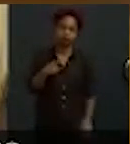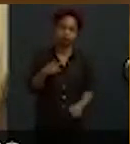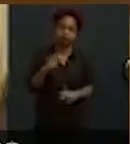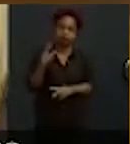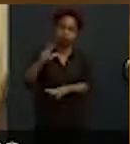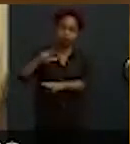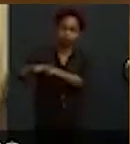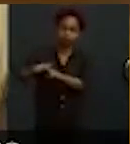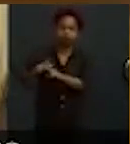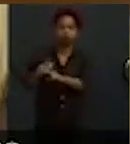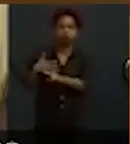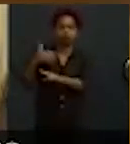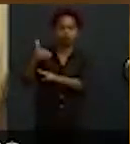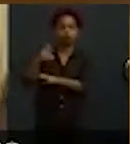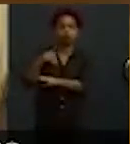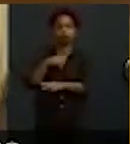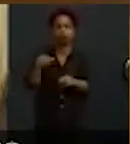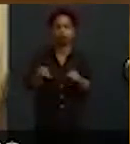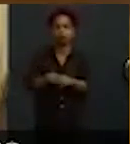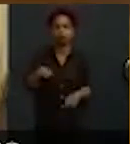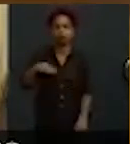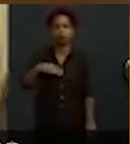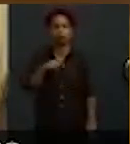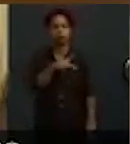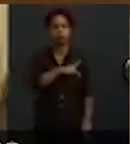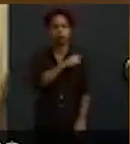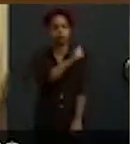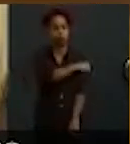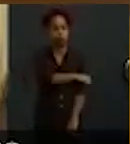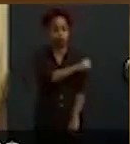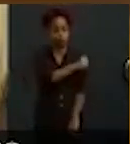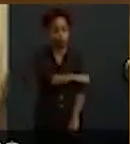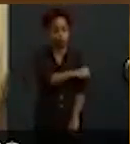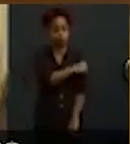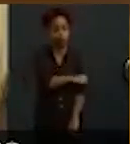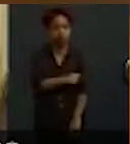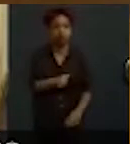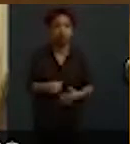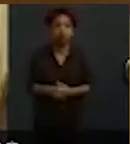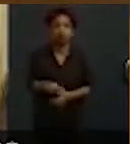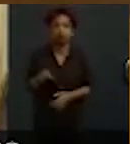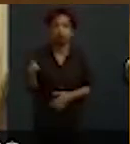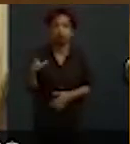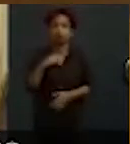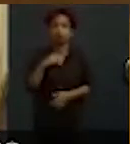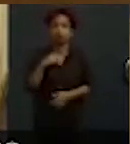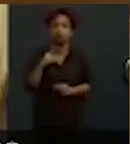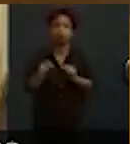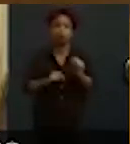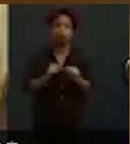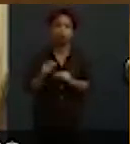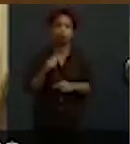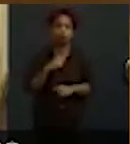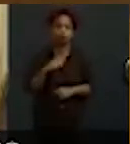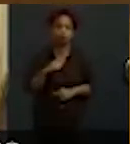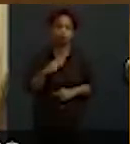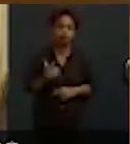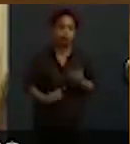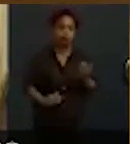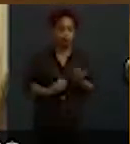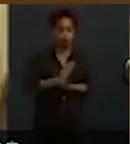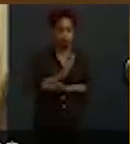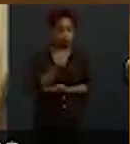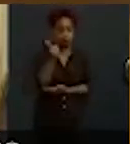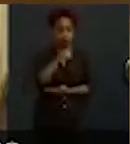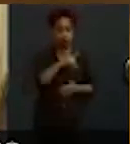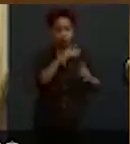judiciário. Foi membro do Ministério Público do Estado do Rio de Janeiro, de onde somente saiu após a aprovação em